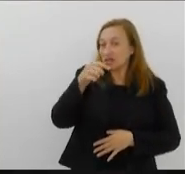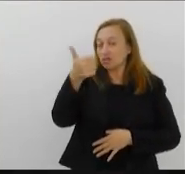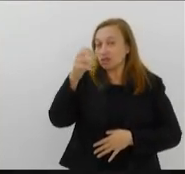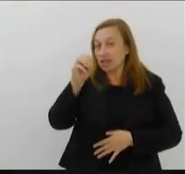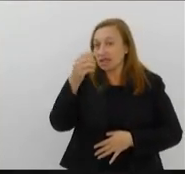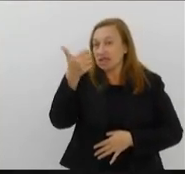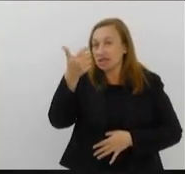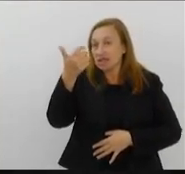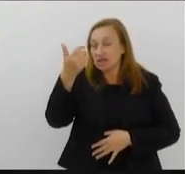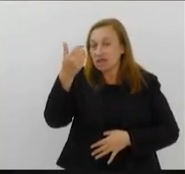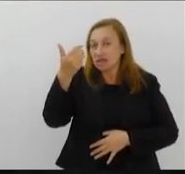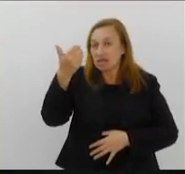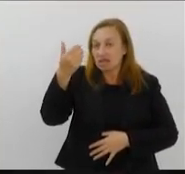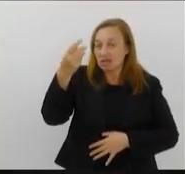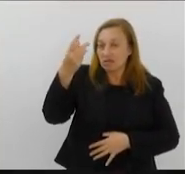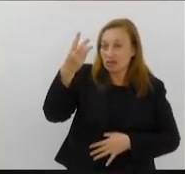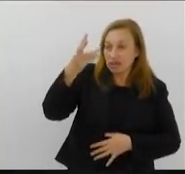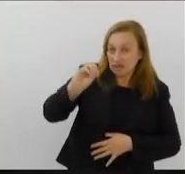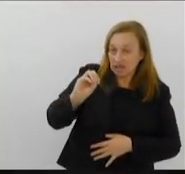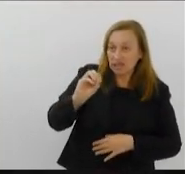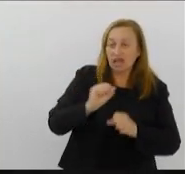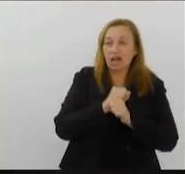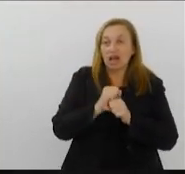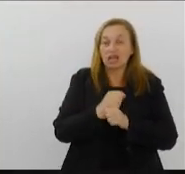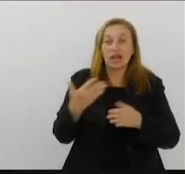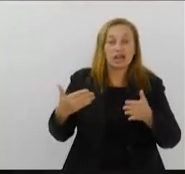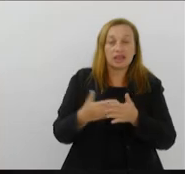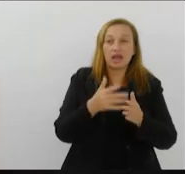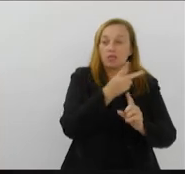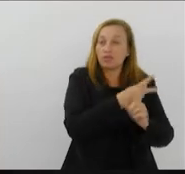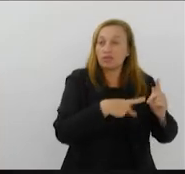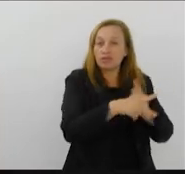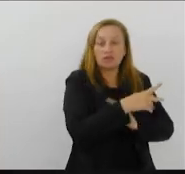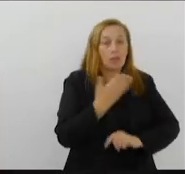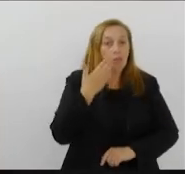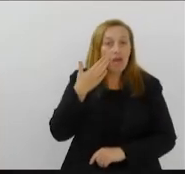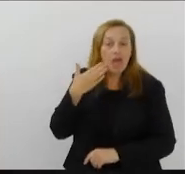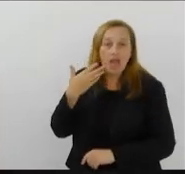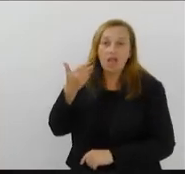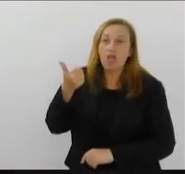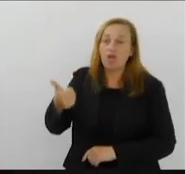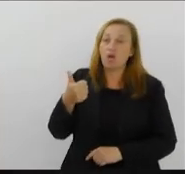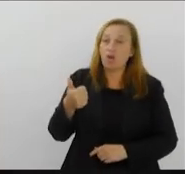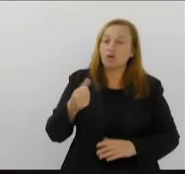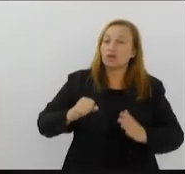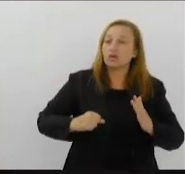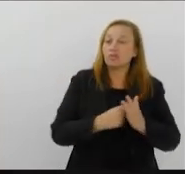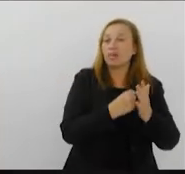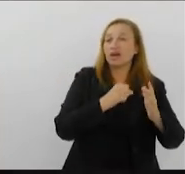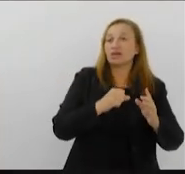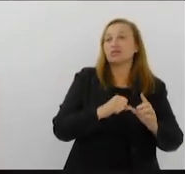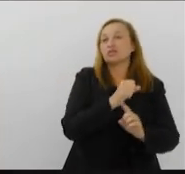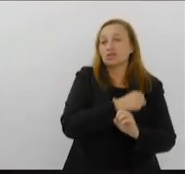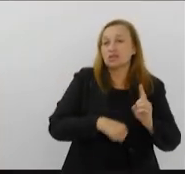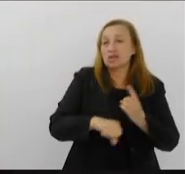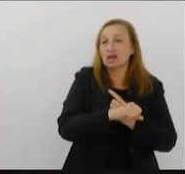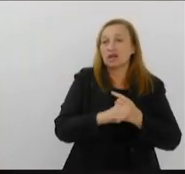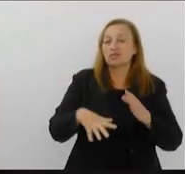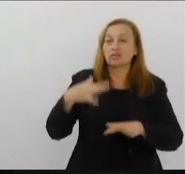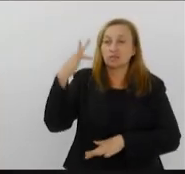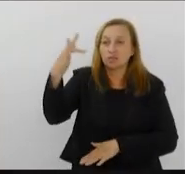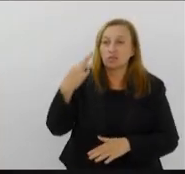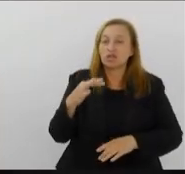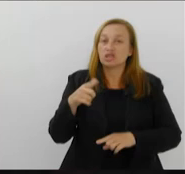30 anos, desde até uma previdência social melhor, até um impacto social nas próximas gerações,